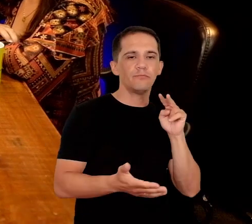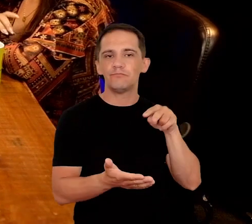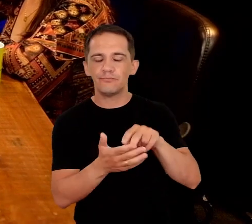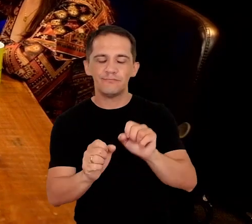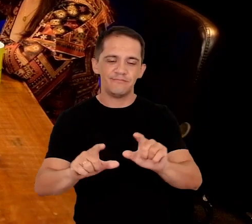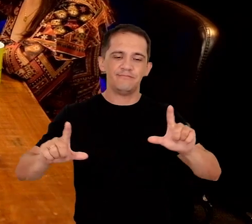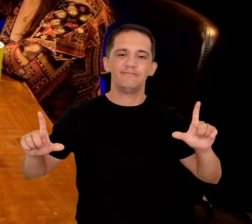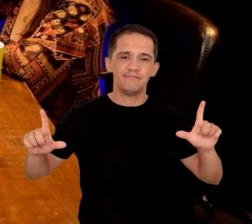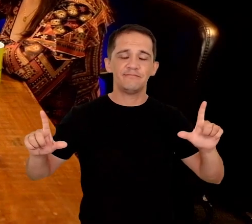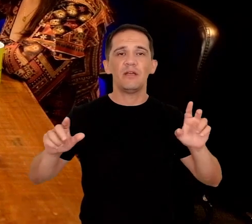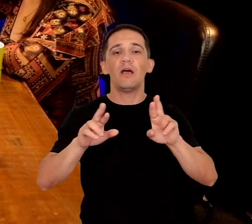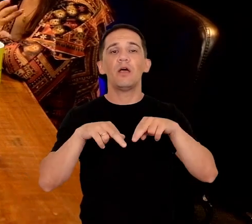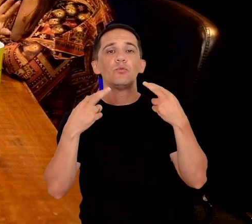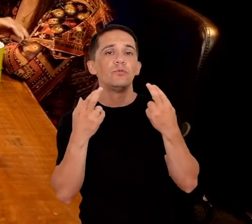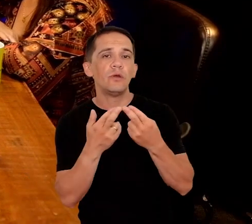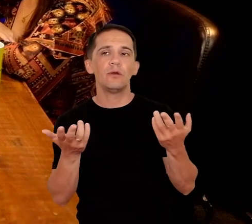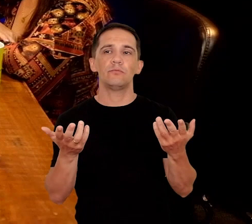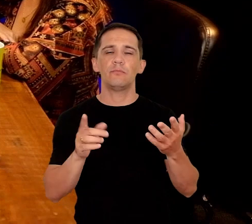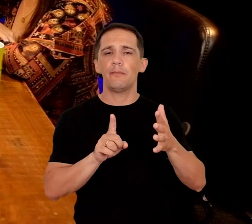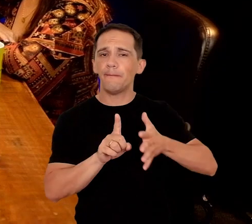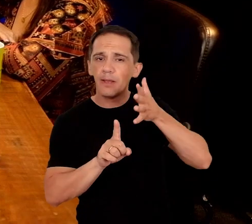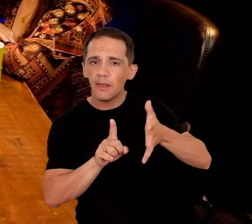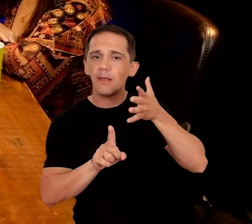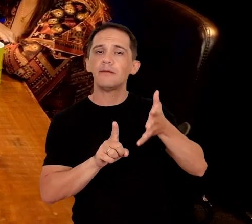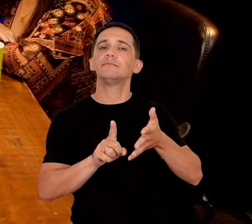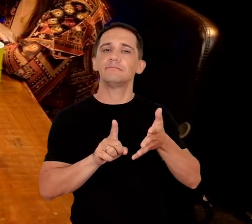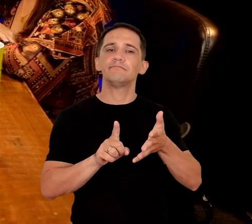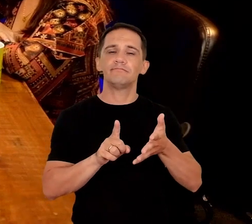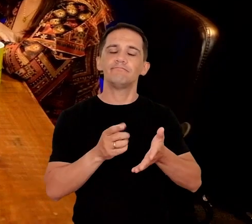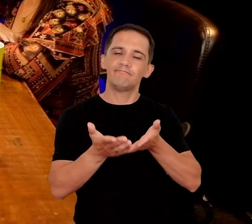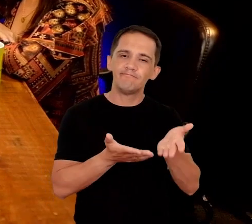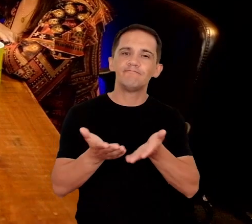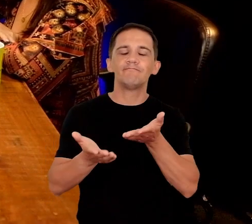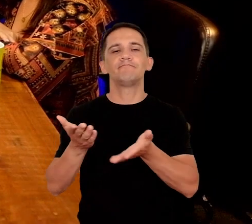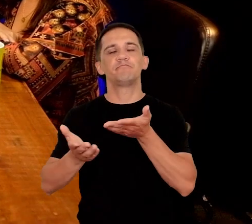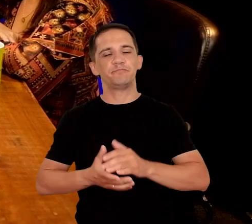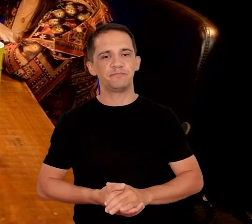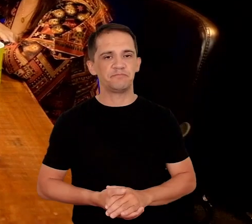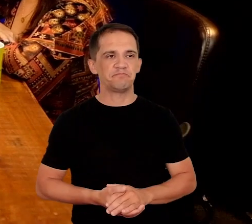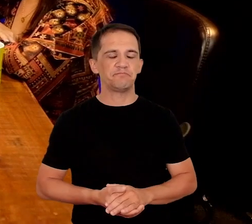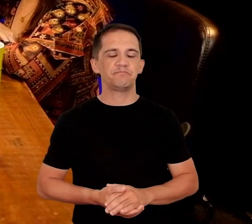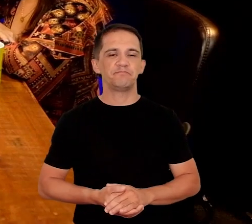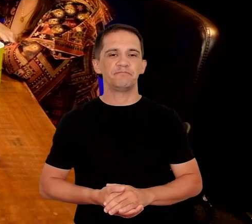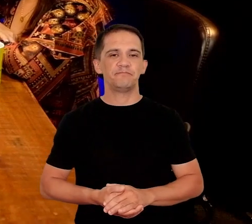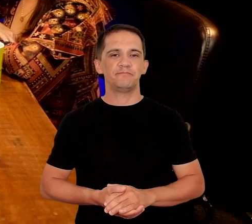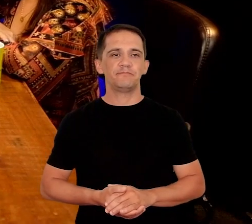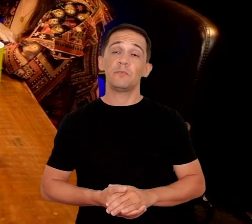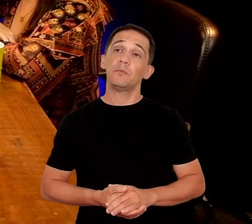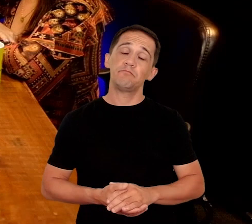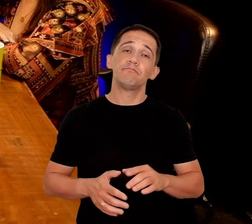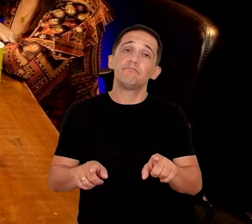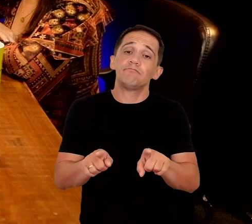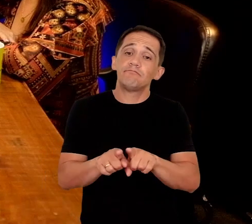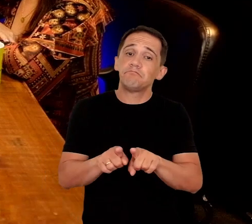vocês entram para fazer a tradução simultânea de uma reunião, por exemplo, é isso? Isso. Uma reunião, uma palestra, ou